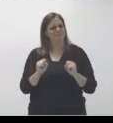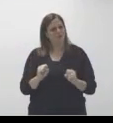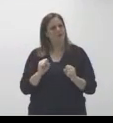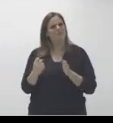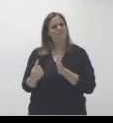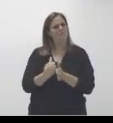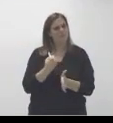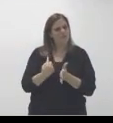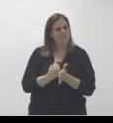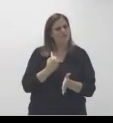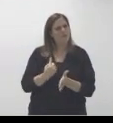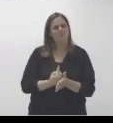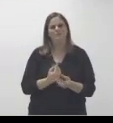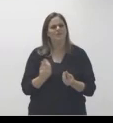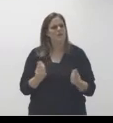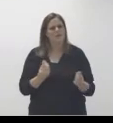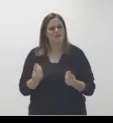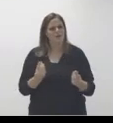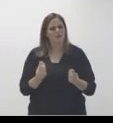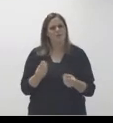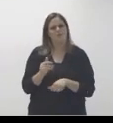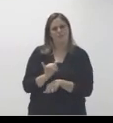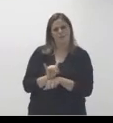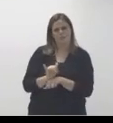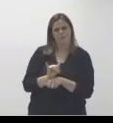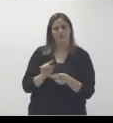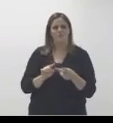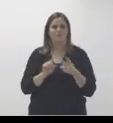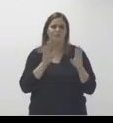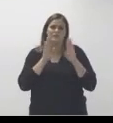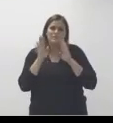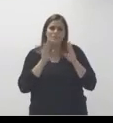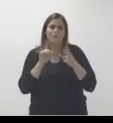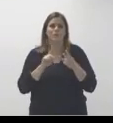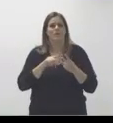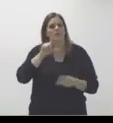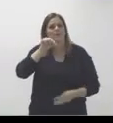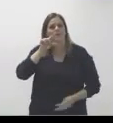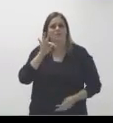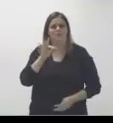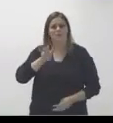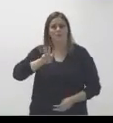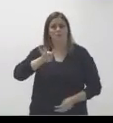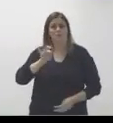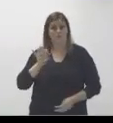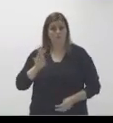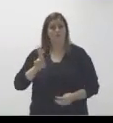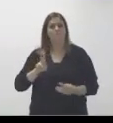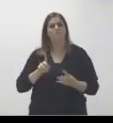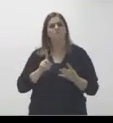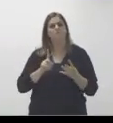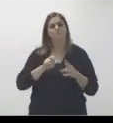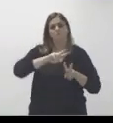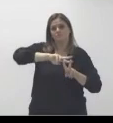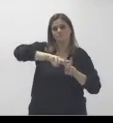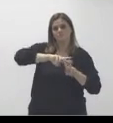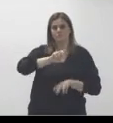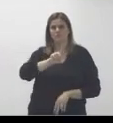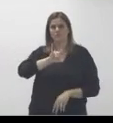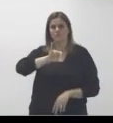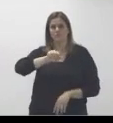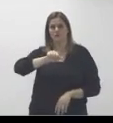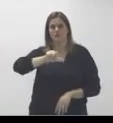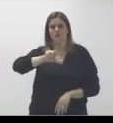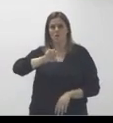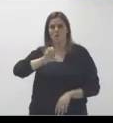a partir do youtube facebook twitter através da hashtag diálogos